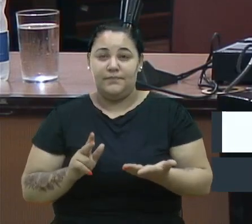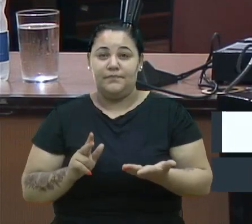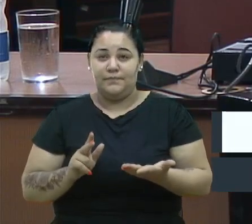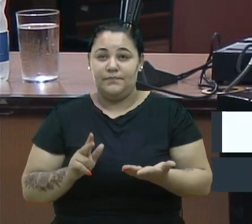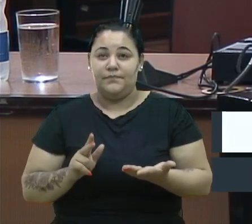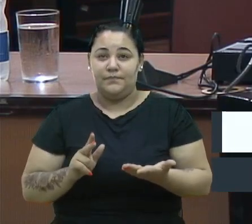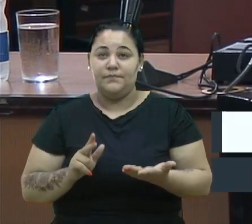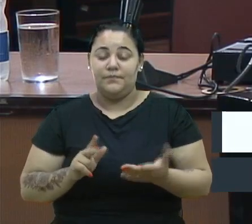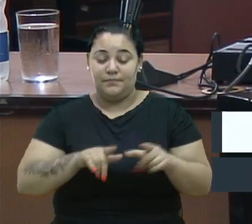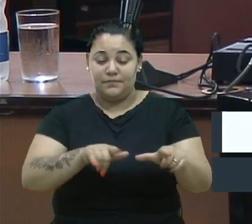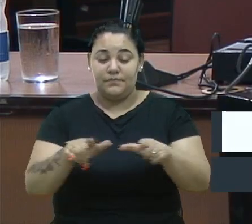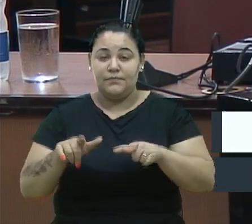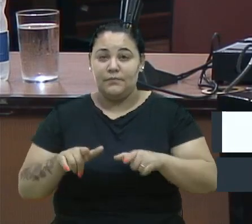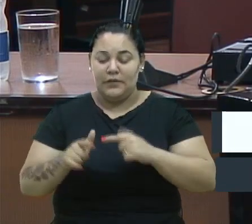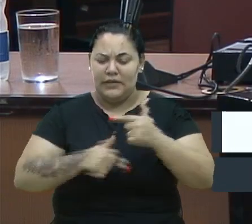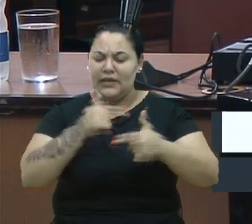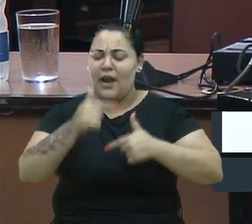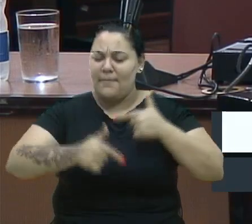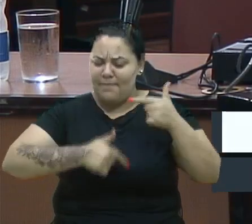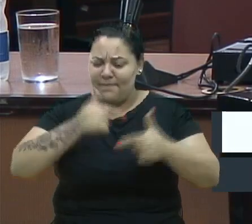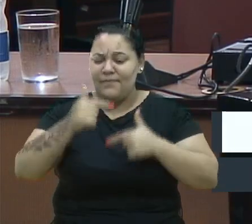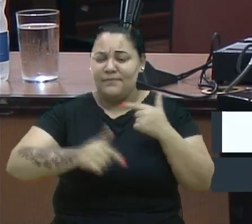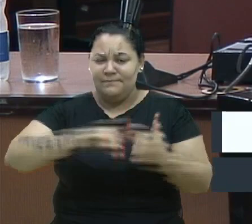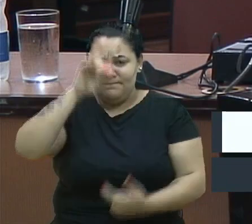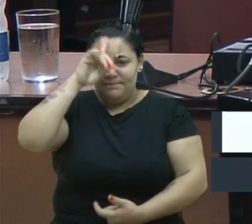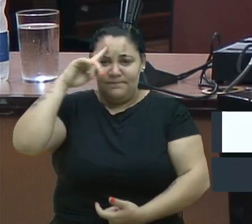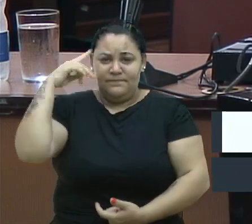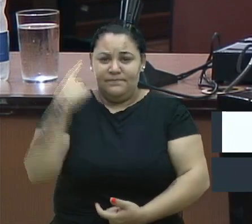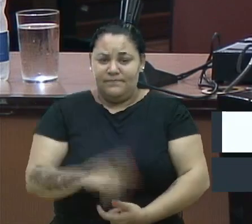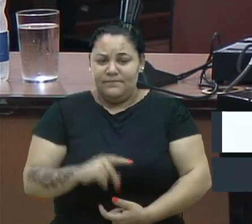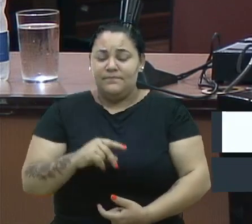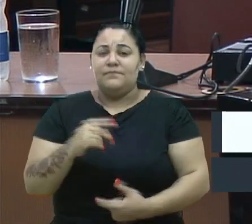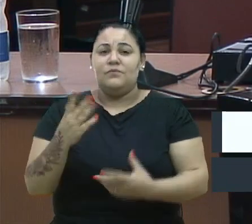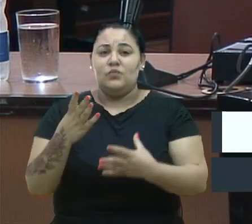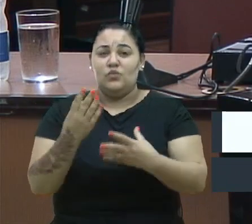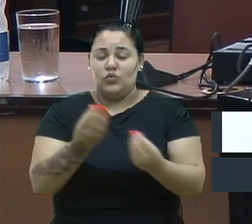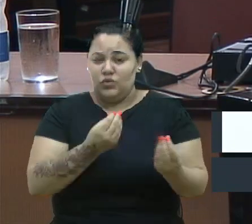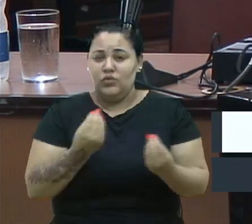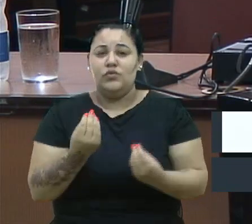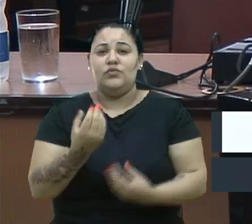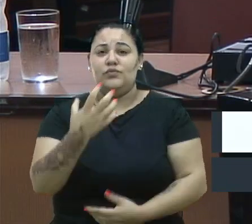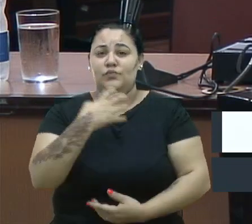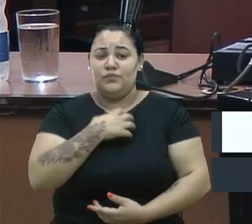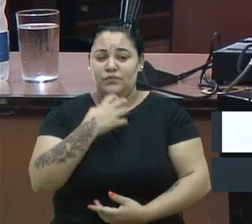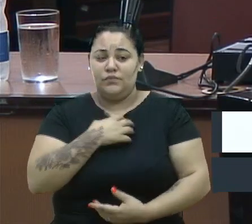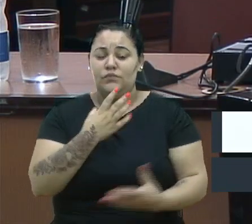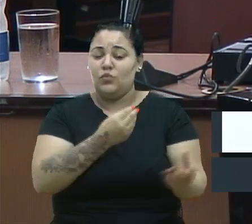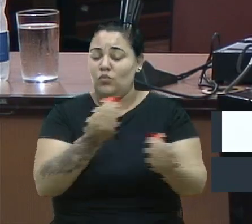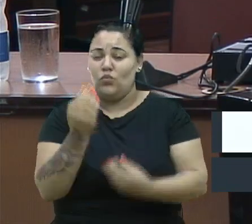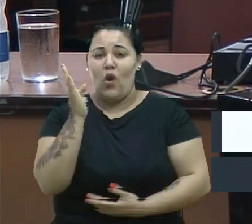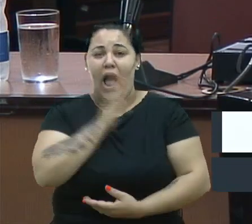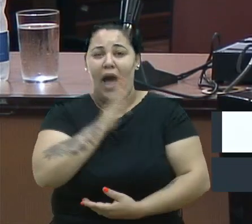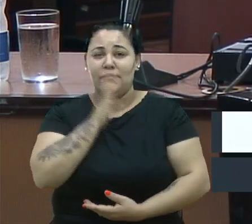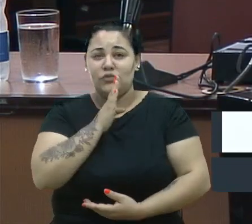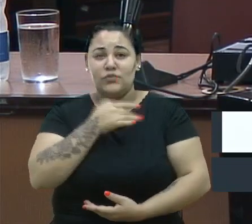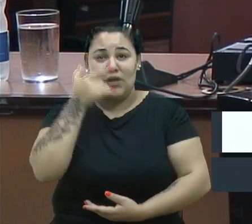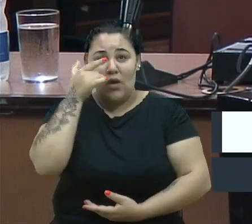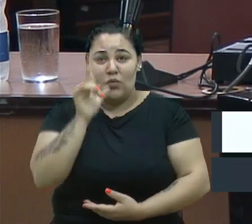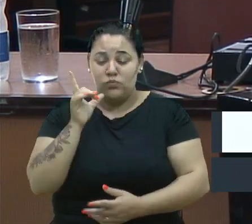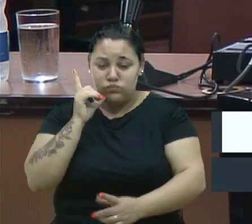que trabalharam incessantemente e de uma maneira muito eficaz e muito rápida para